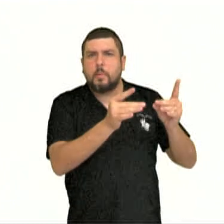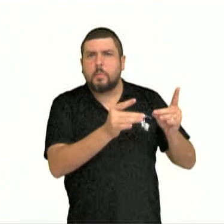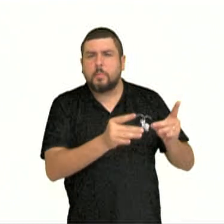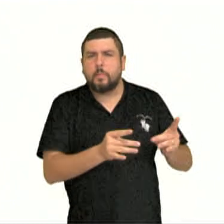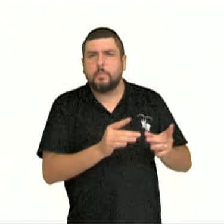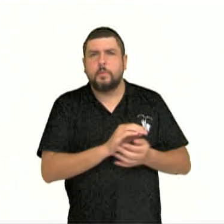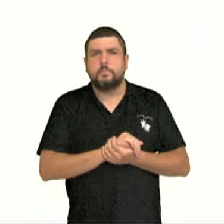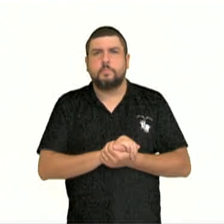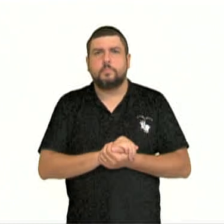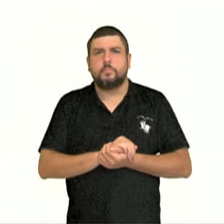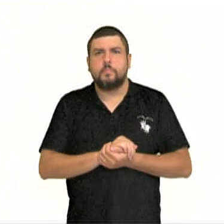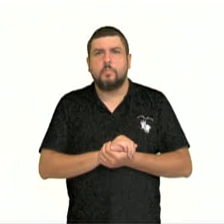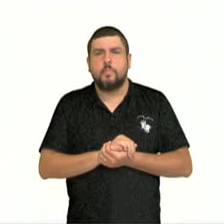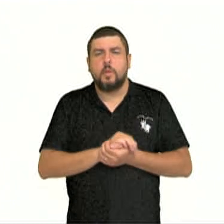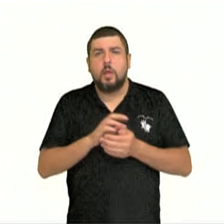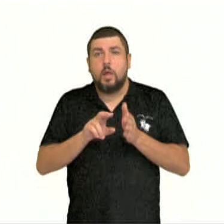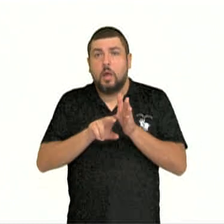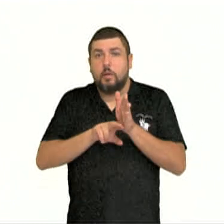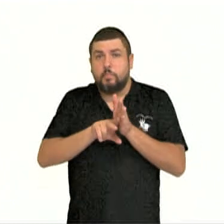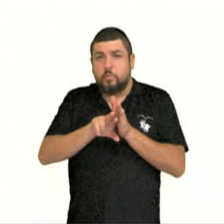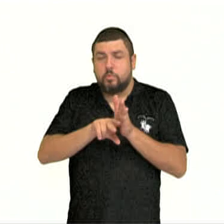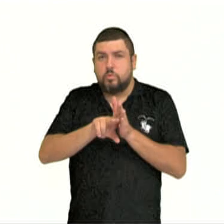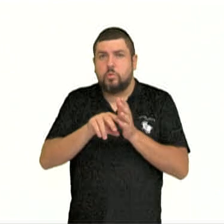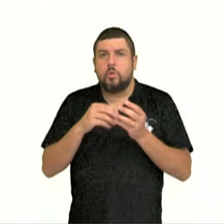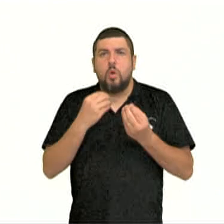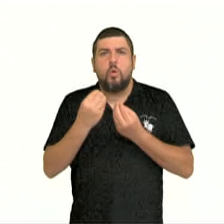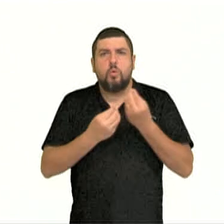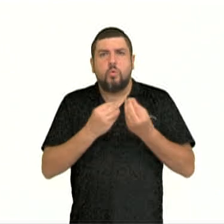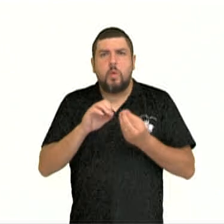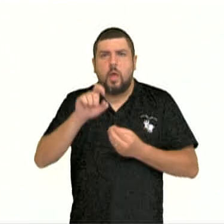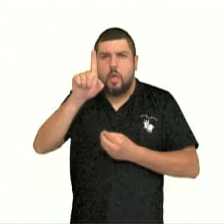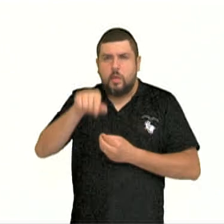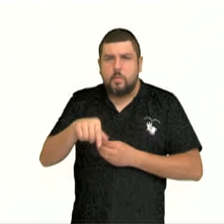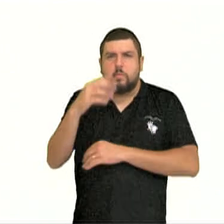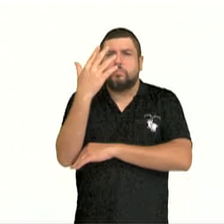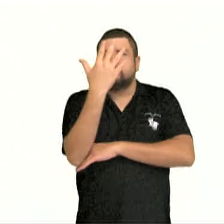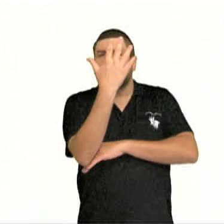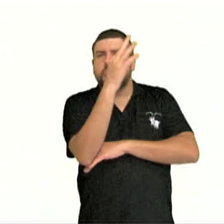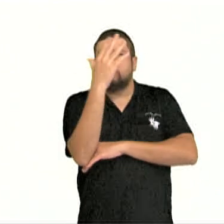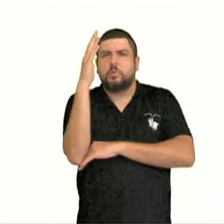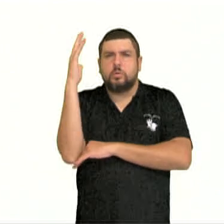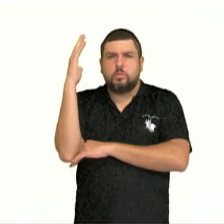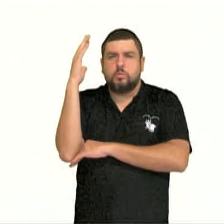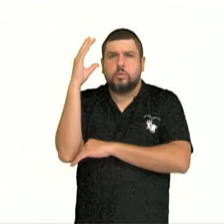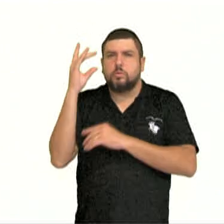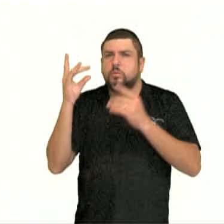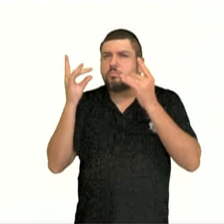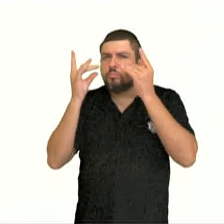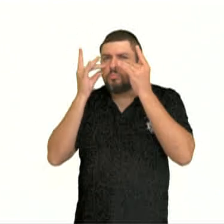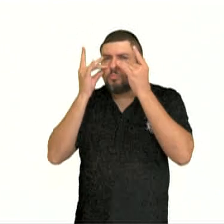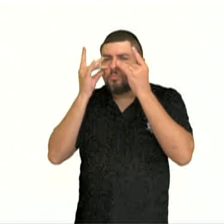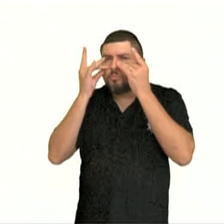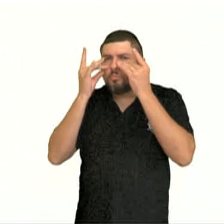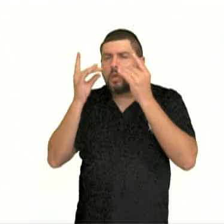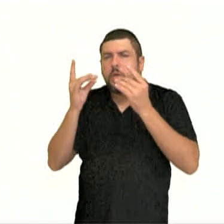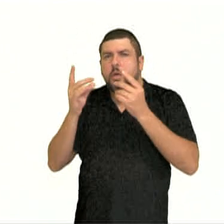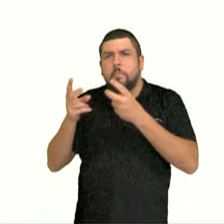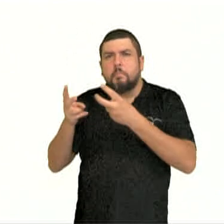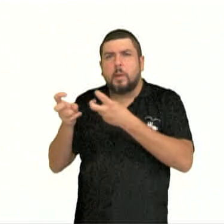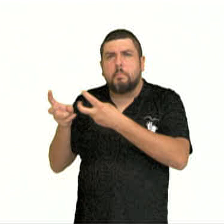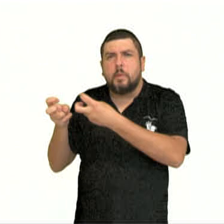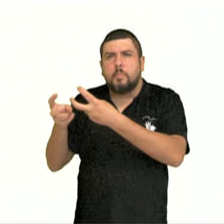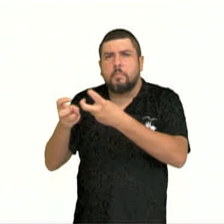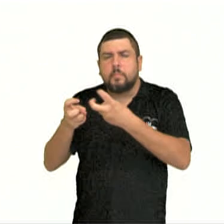suas pesquisas sobre os fenômenos da natureza são resultantes de várias observações, manipuláveis ou não. Já para a